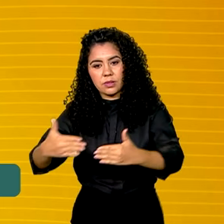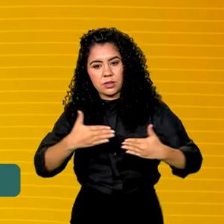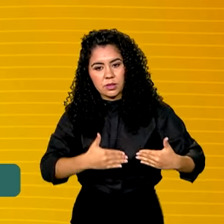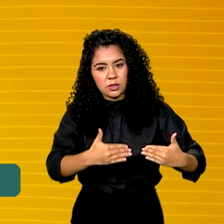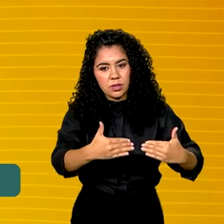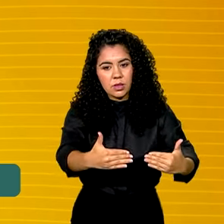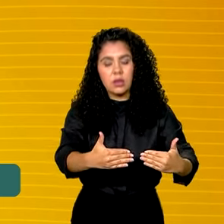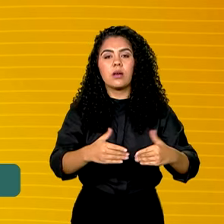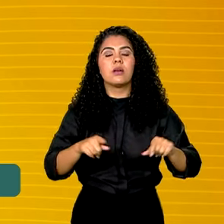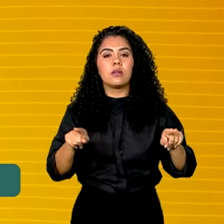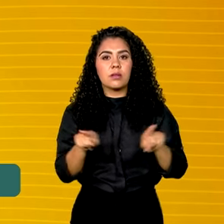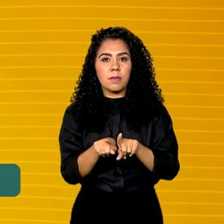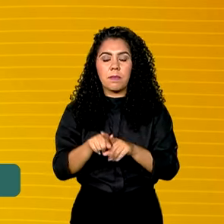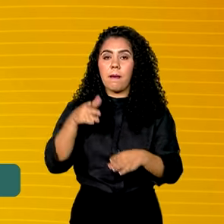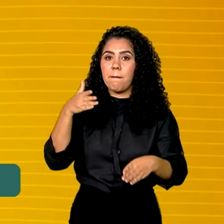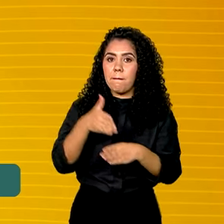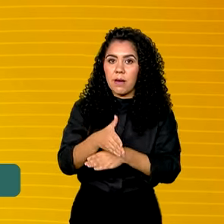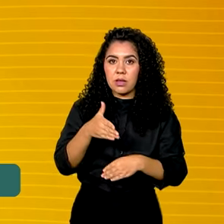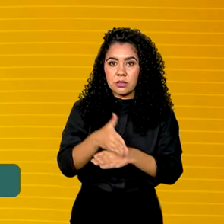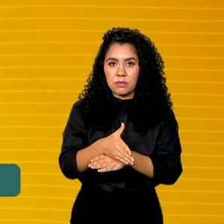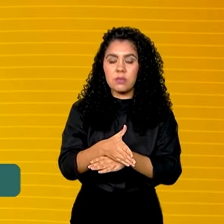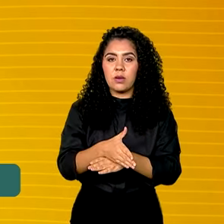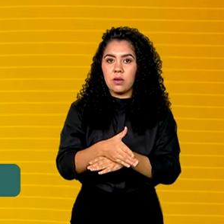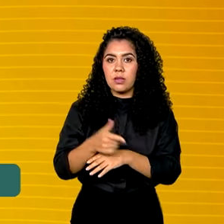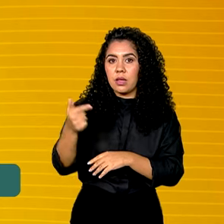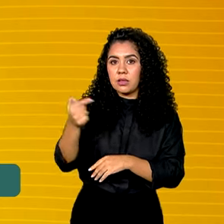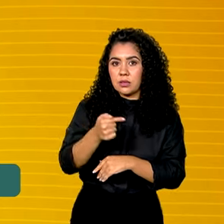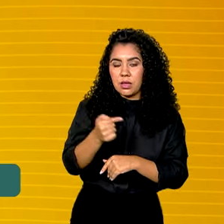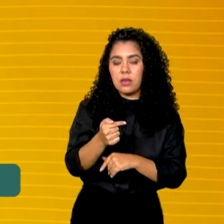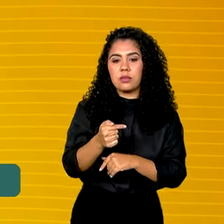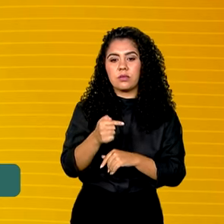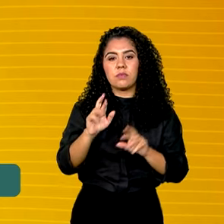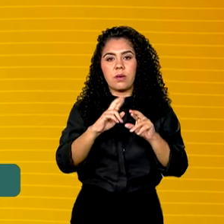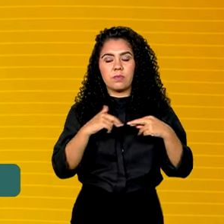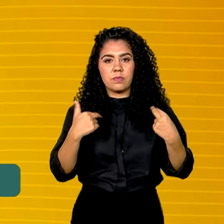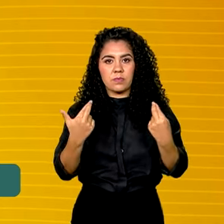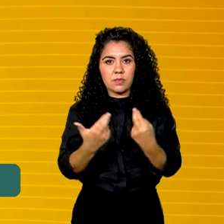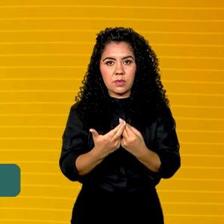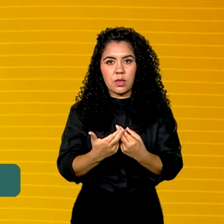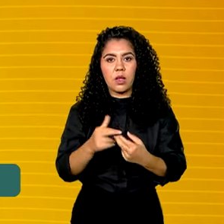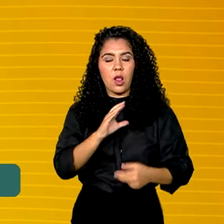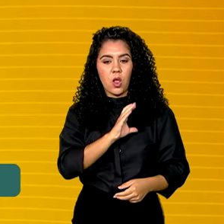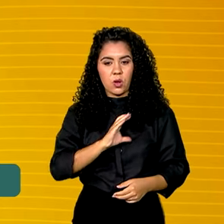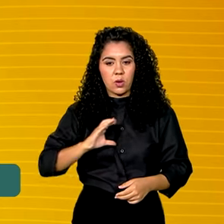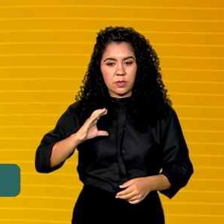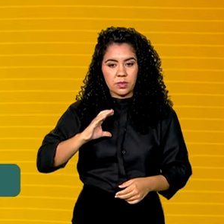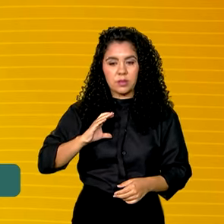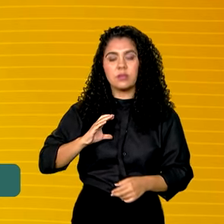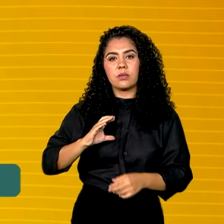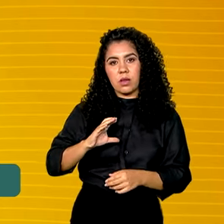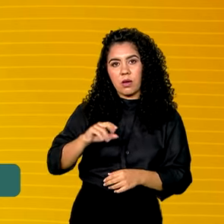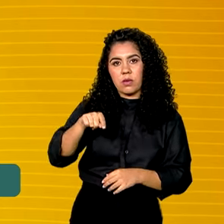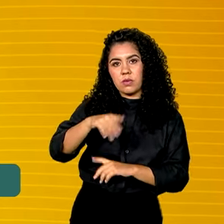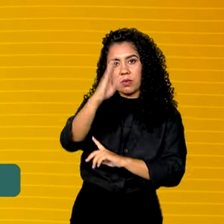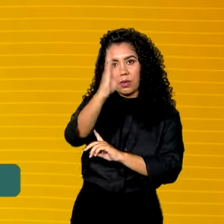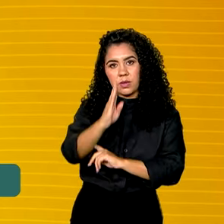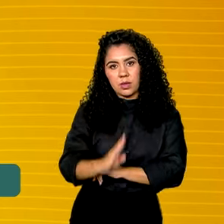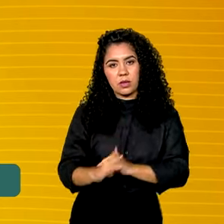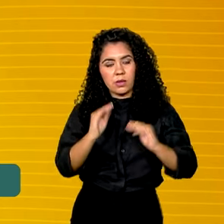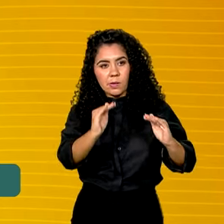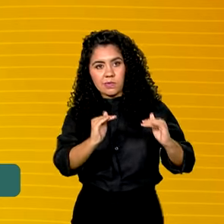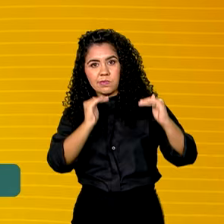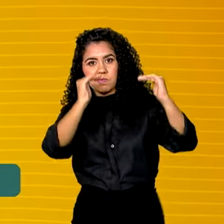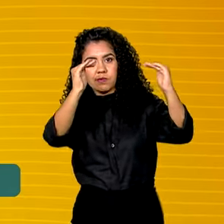brasileiras participou da sétima sessão plenária da comissão sino Brasileira de alto nível de